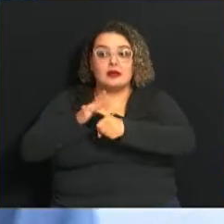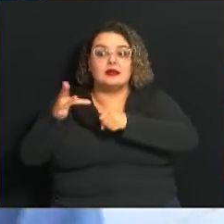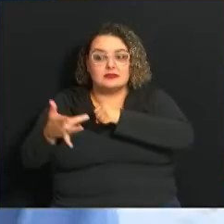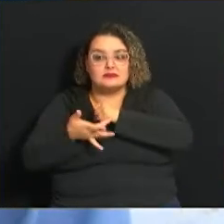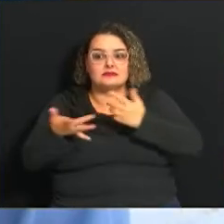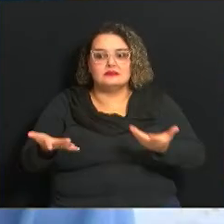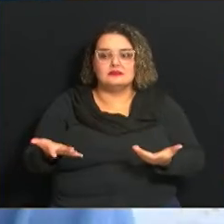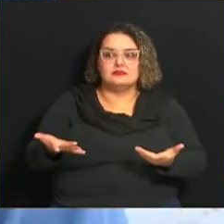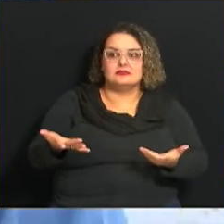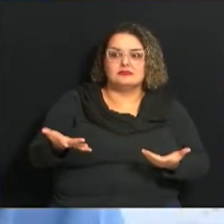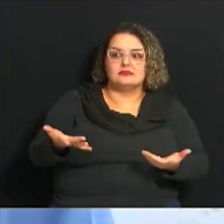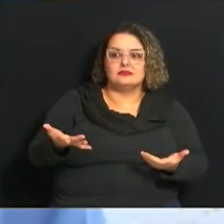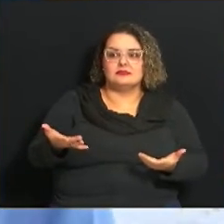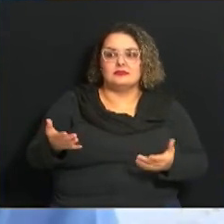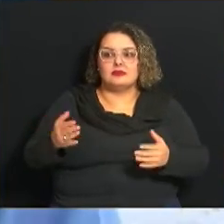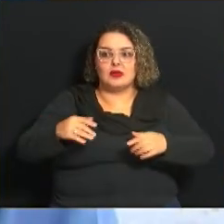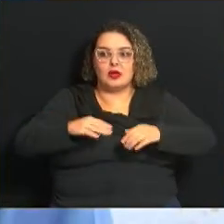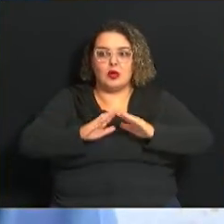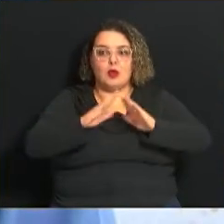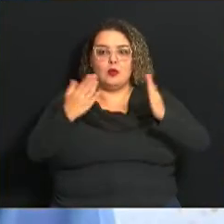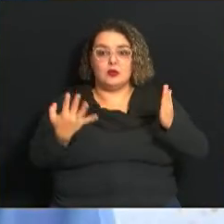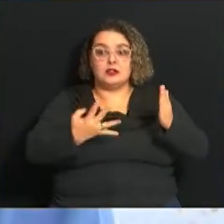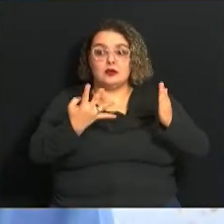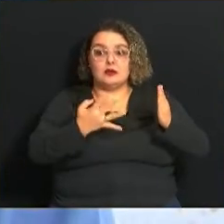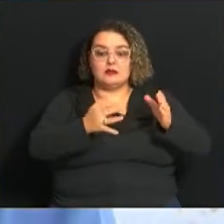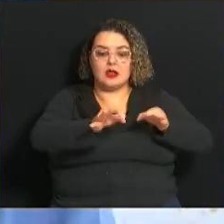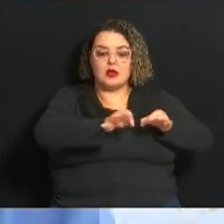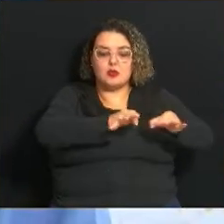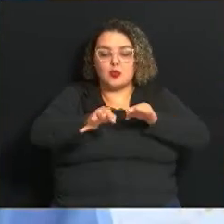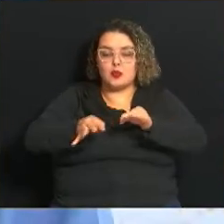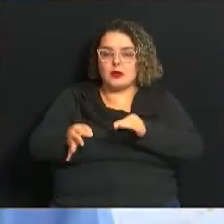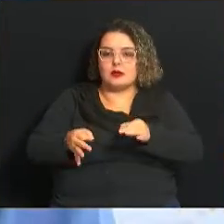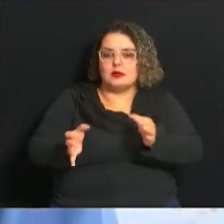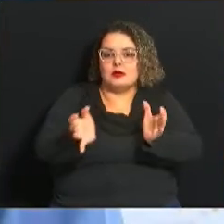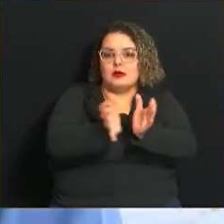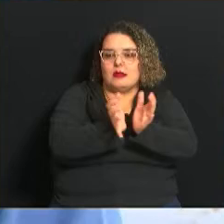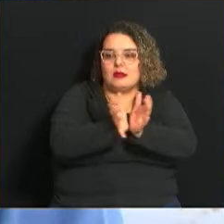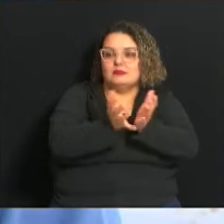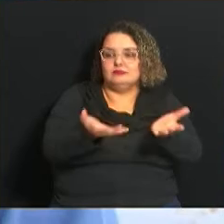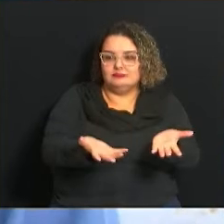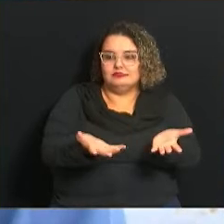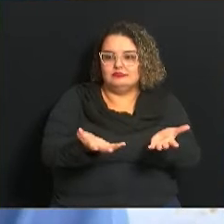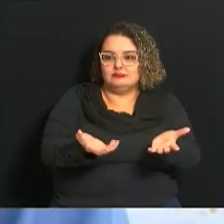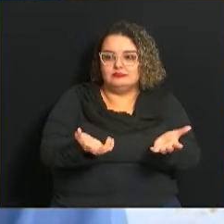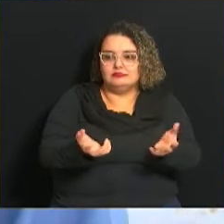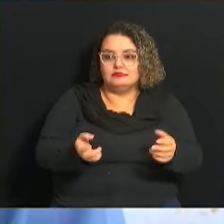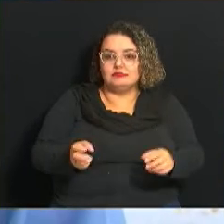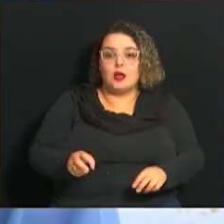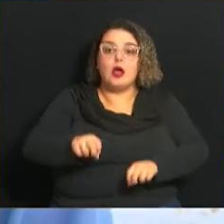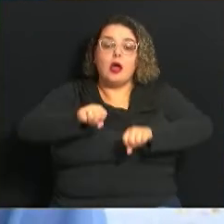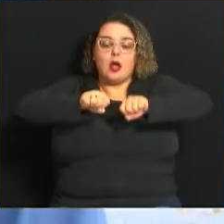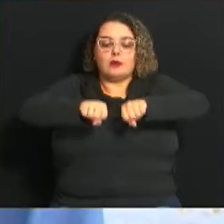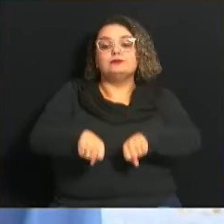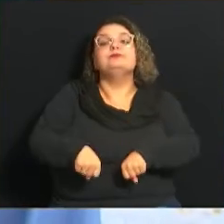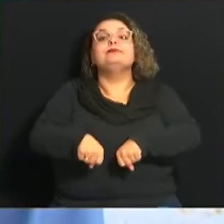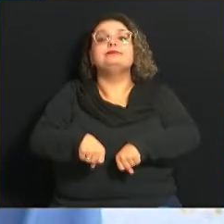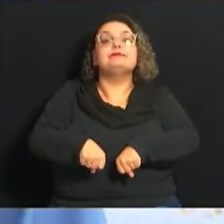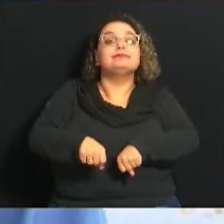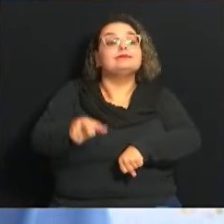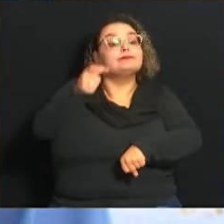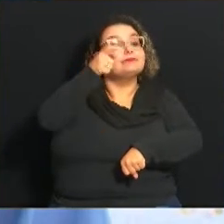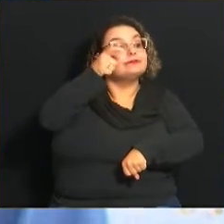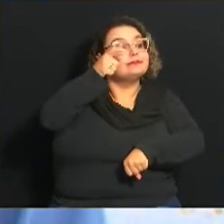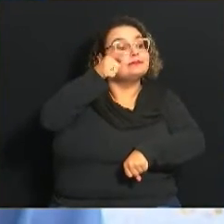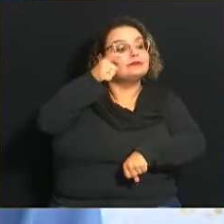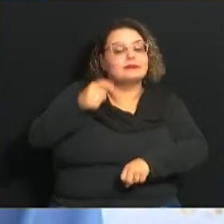Ele entrou pelo portão 4 da torcida organizada e sentou ali na arquibancada e ficou assistindo o jogo. E aí um torcedor tirou uma